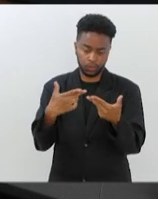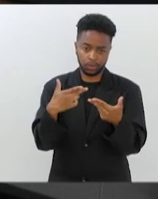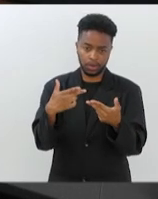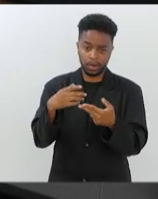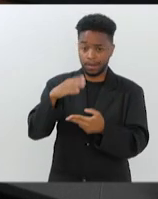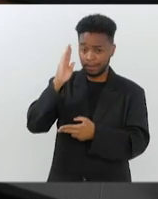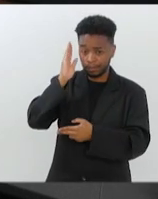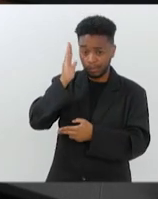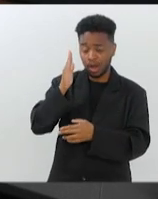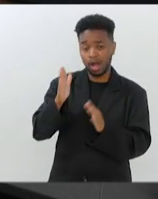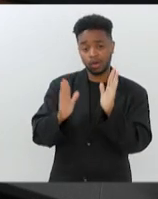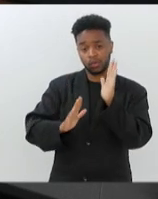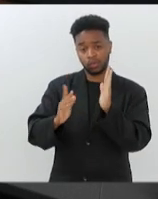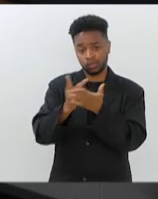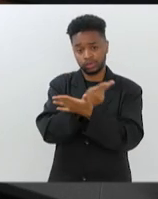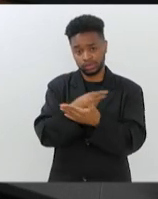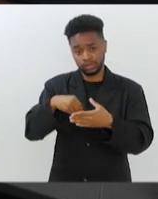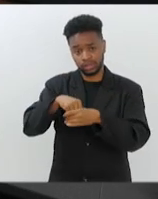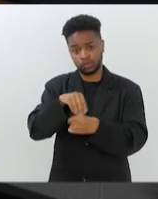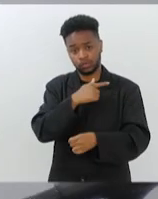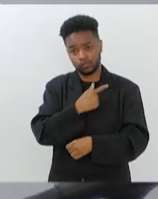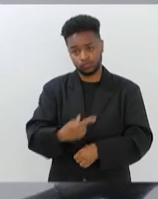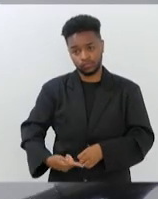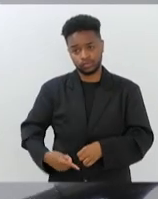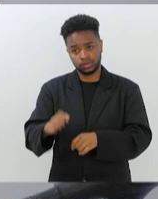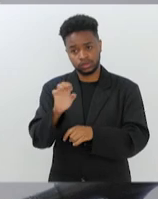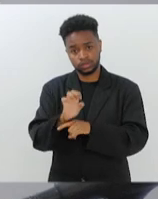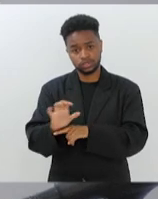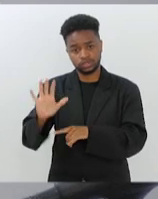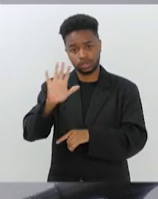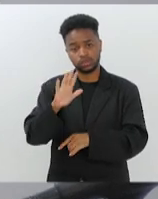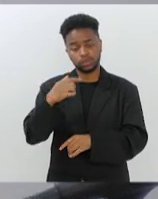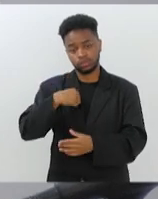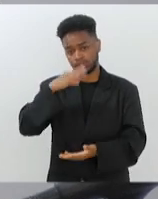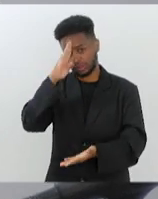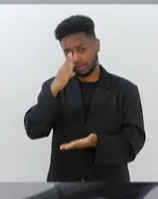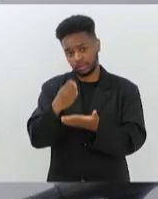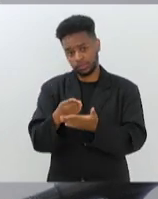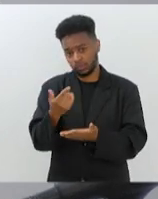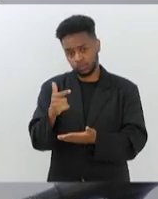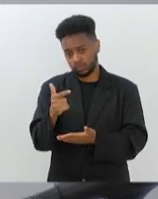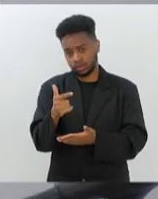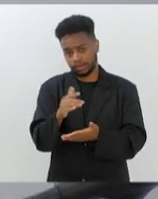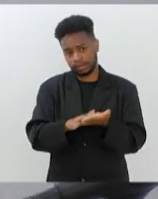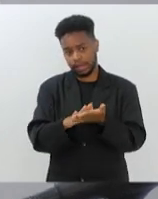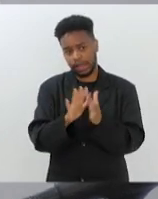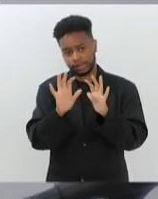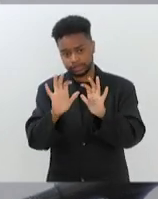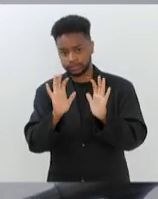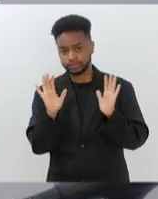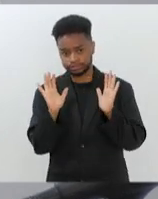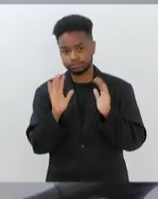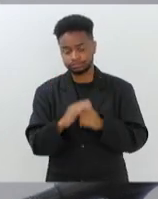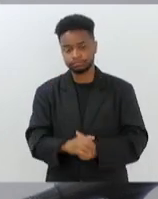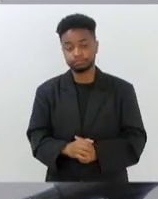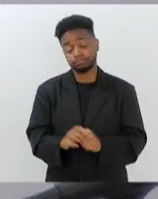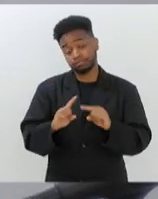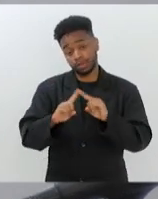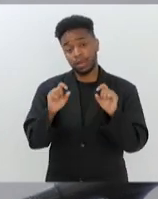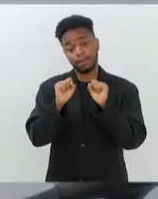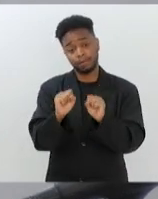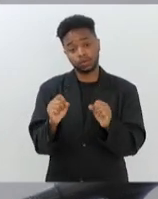Governo do Estado e são bastantes eu creio que não seja não faria uma tolice dessa dessa envergadura Mas pode haver